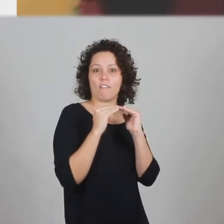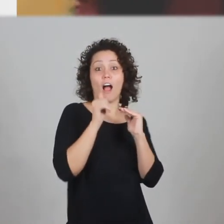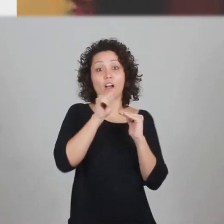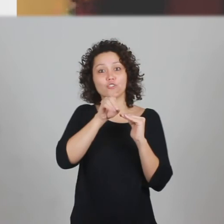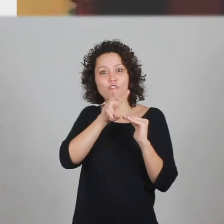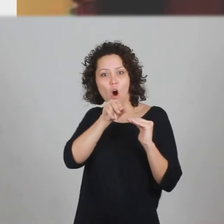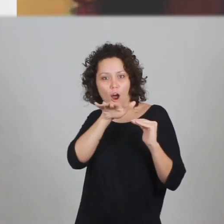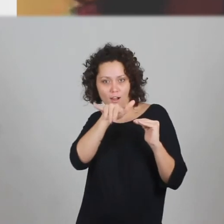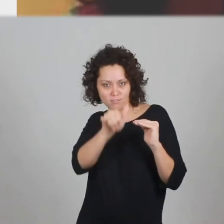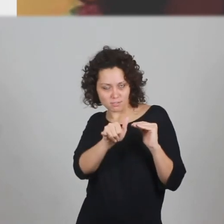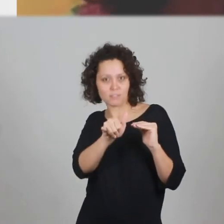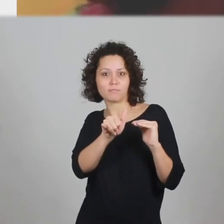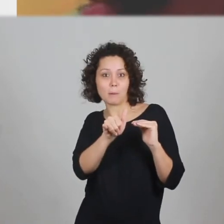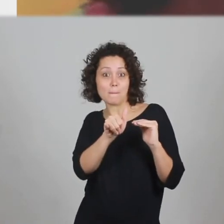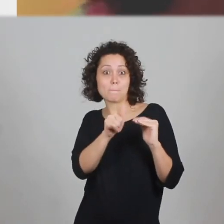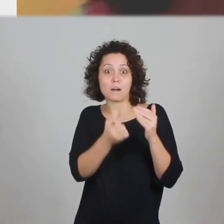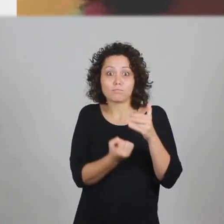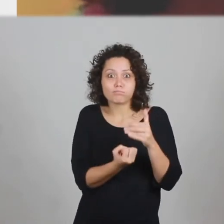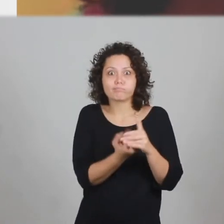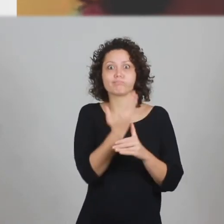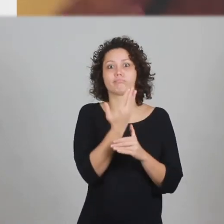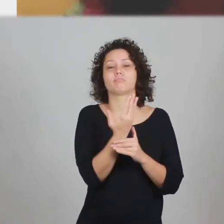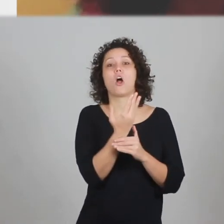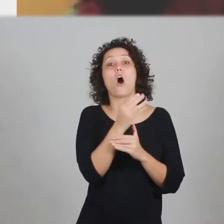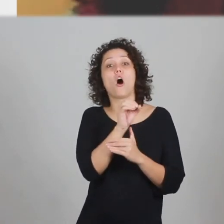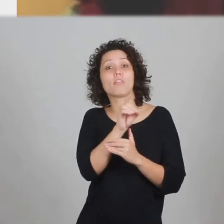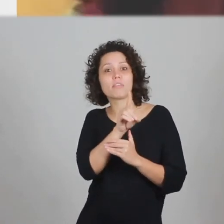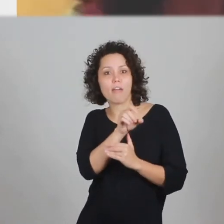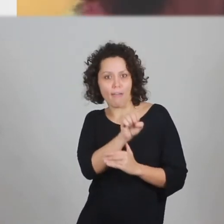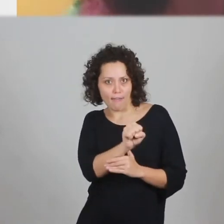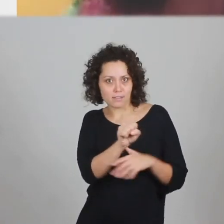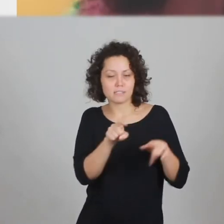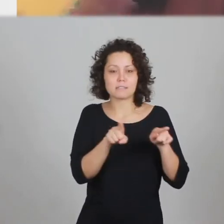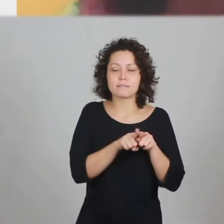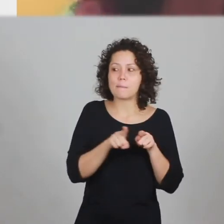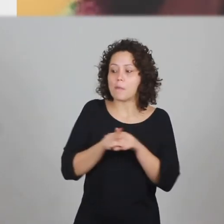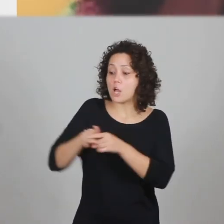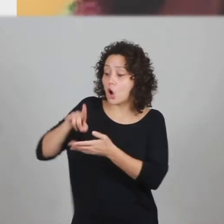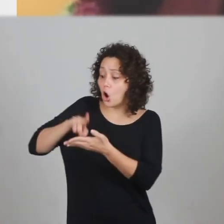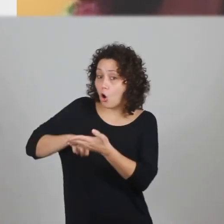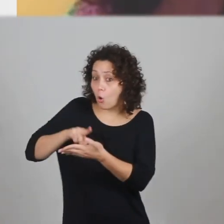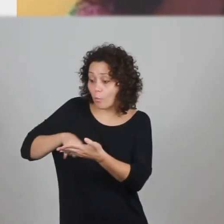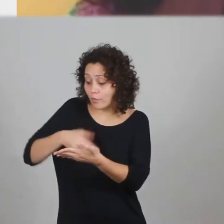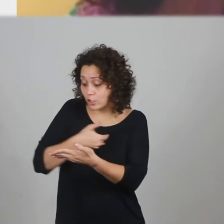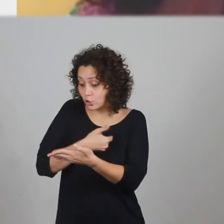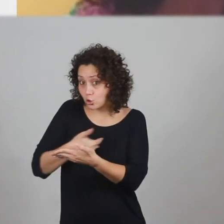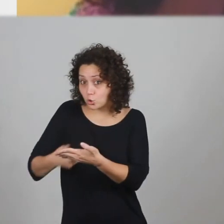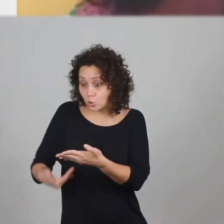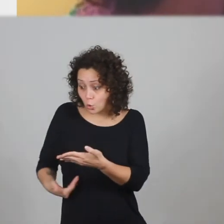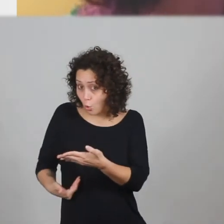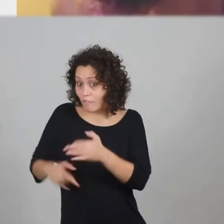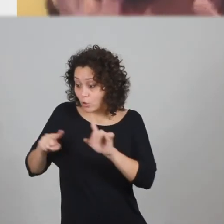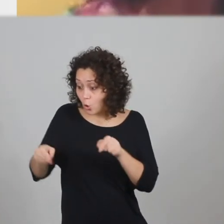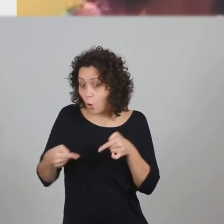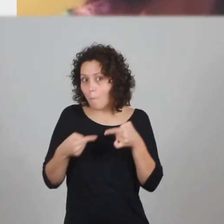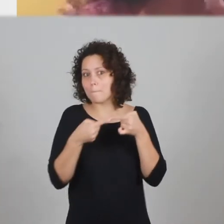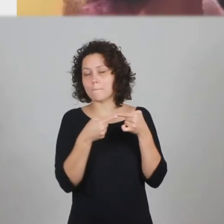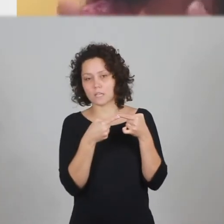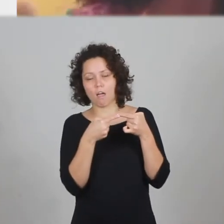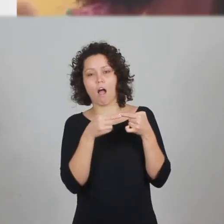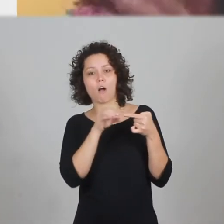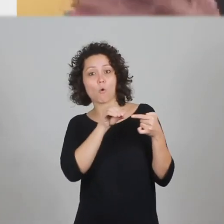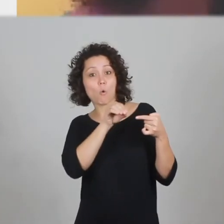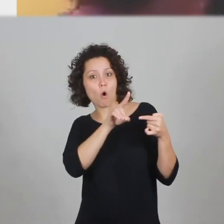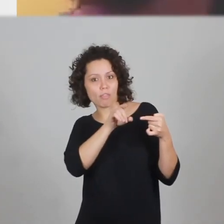em relação aos ODS, para influenciar o PPA, que estava em processo também de negociação, de maneira que